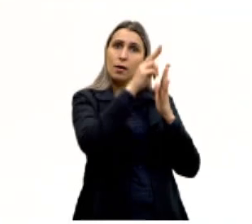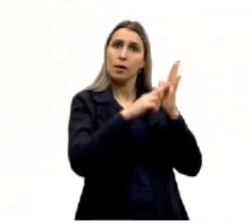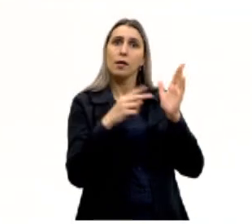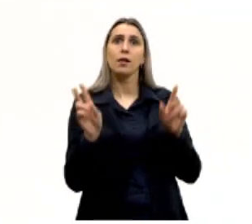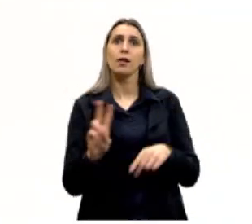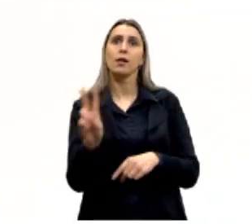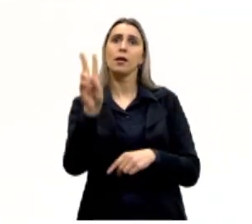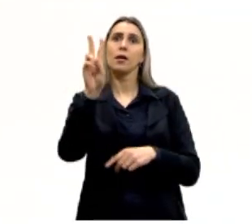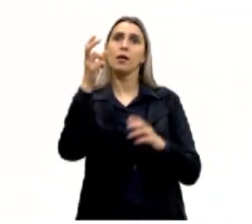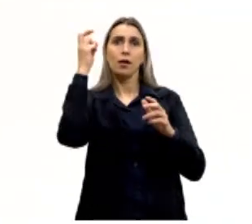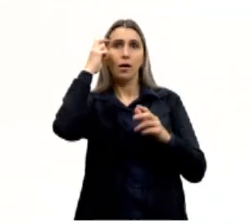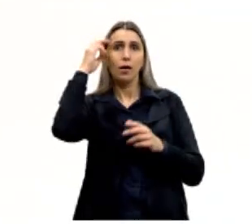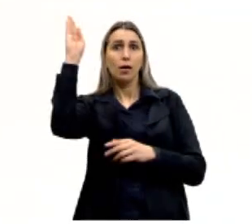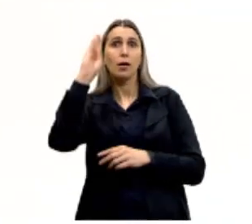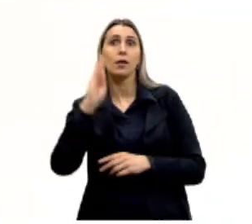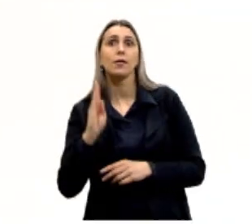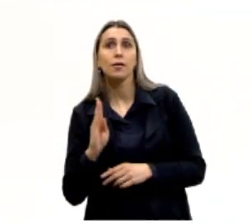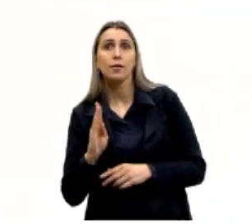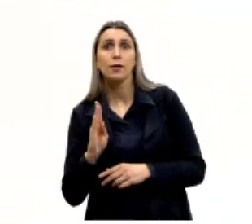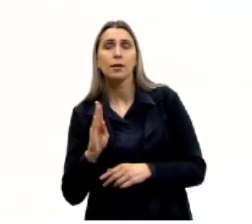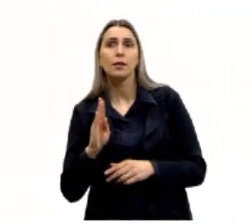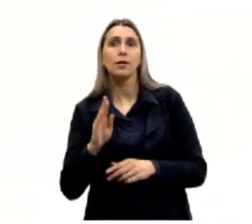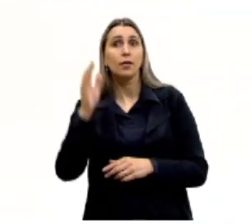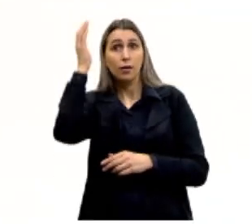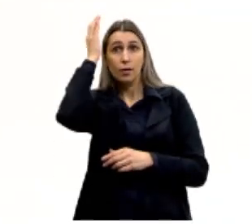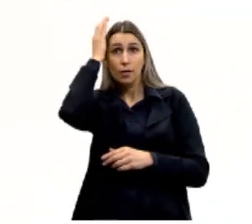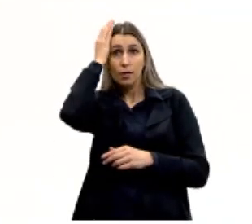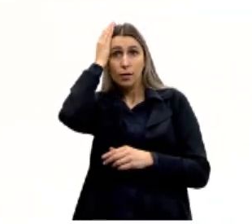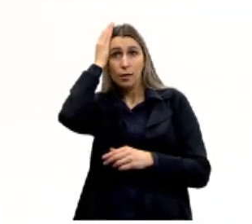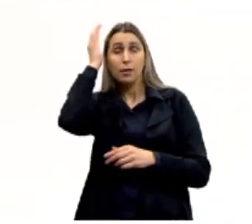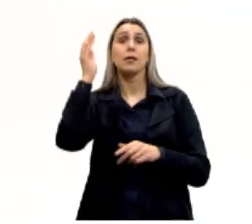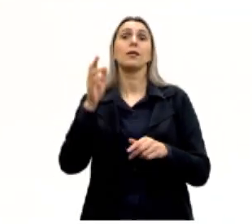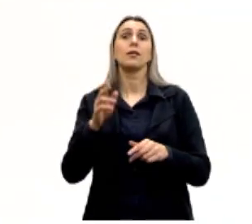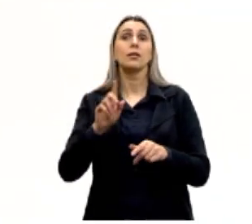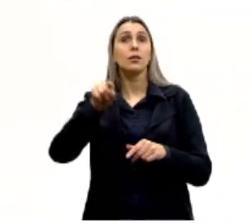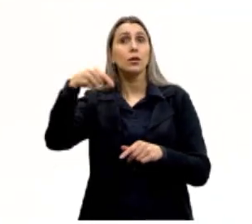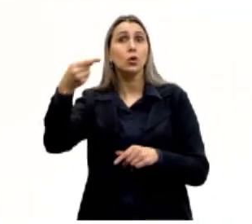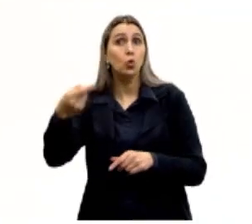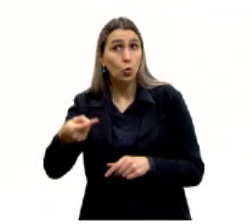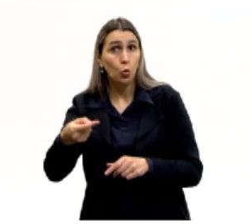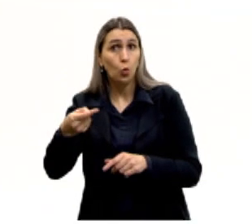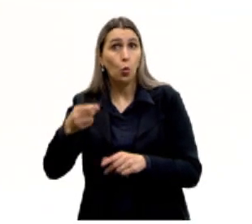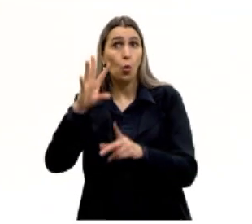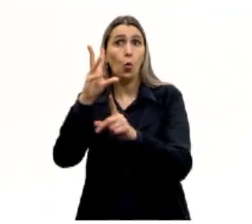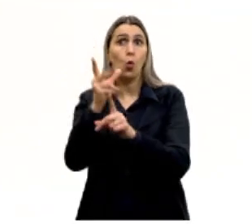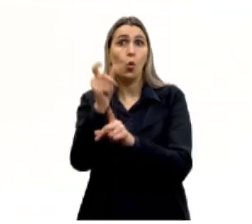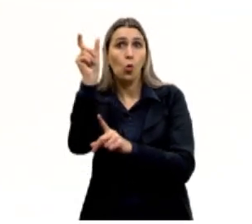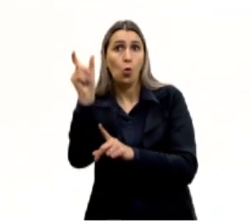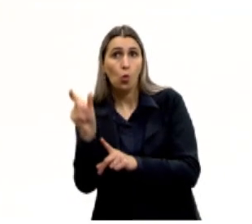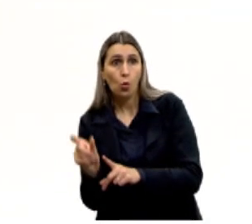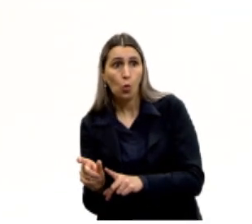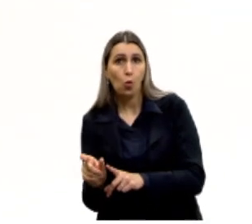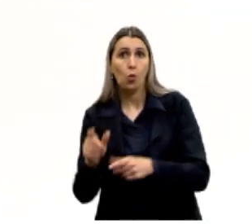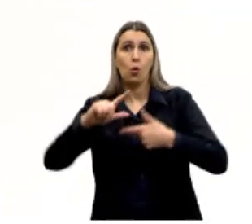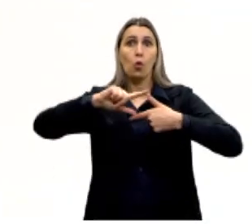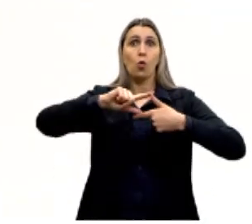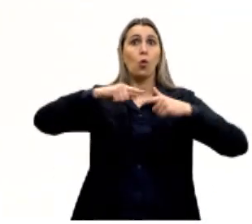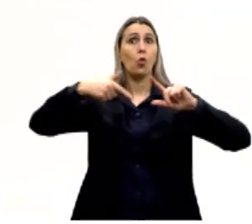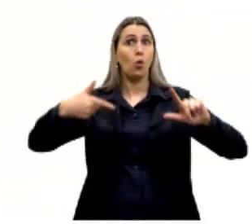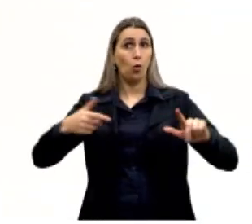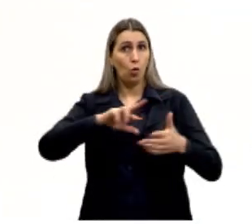valorizasse a cultura brasileira Anita Malfatti e outros artistas modernistas